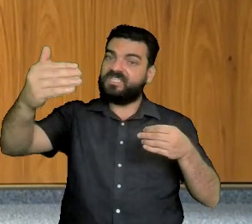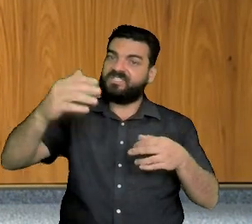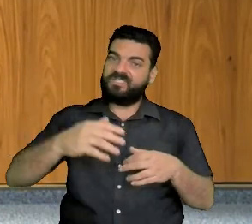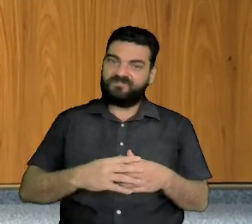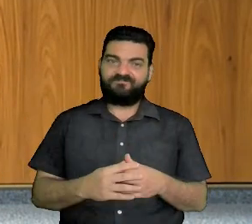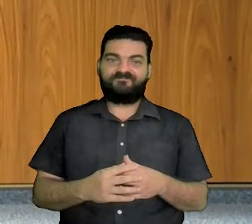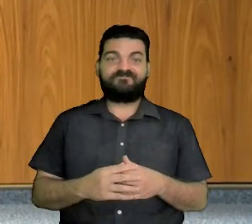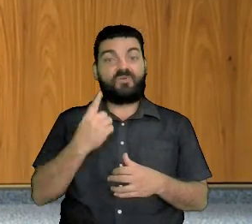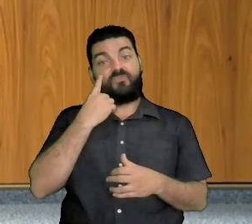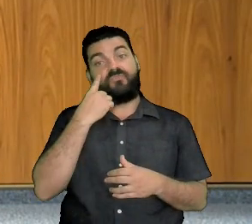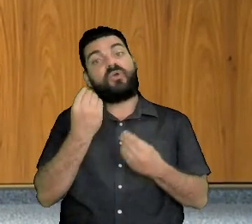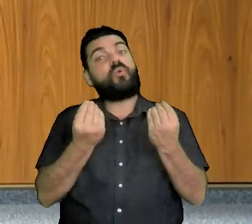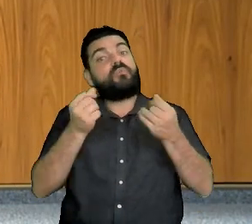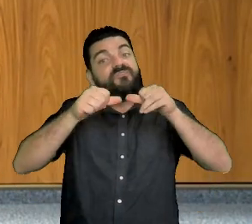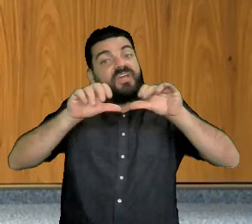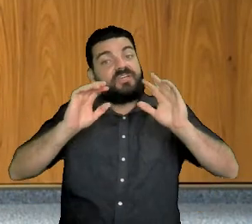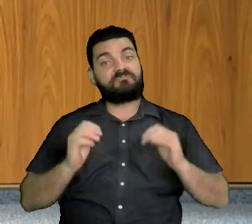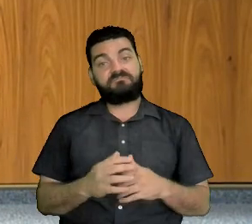breve,